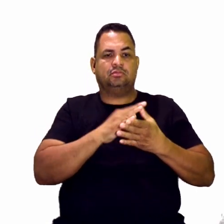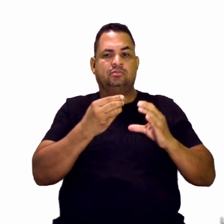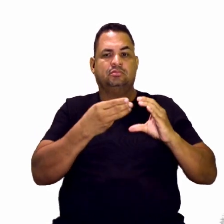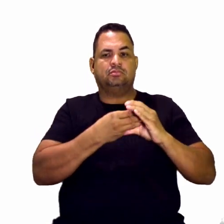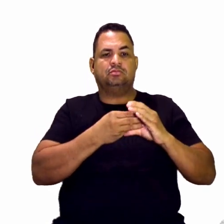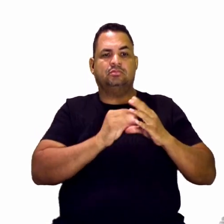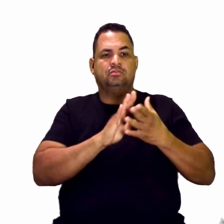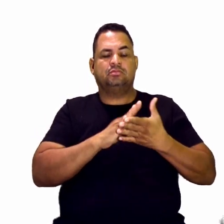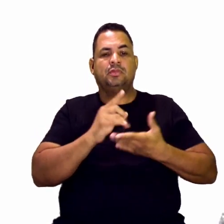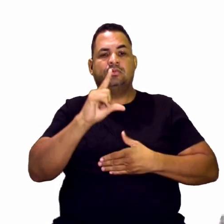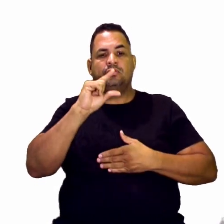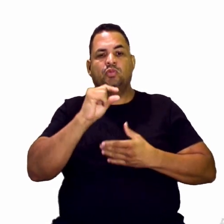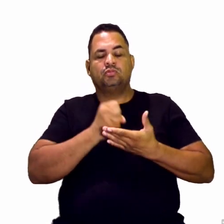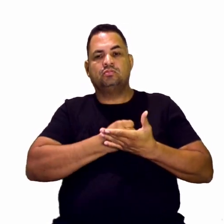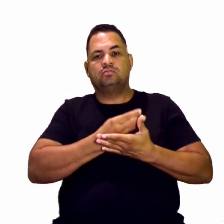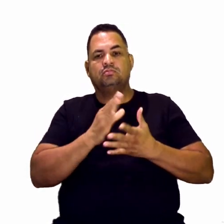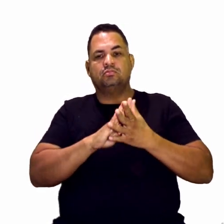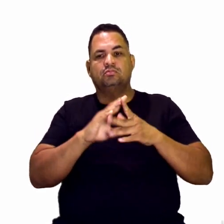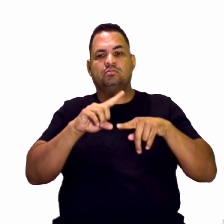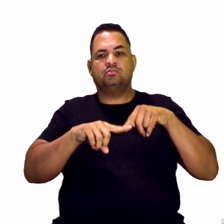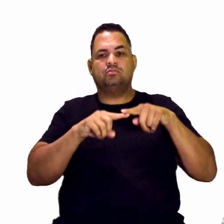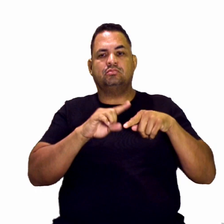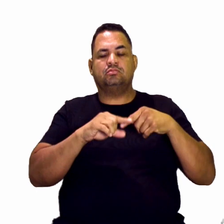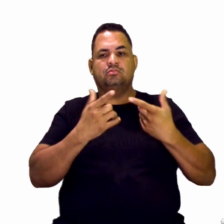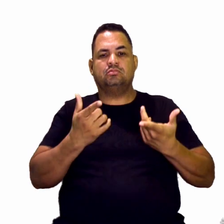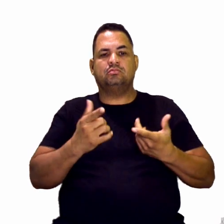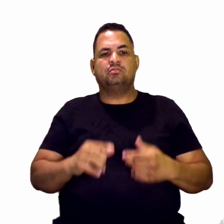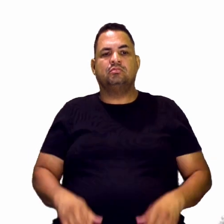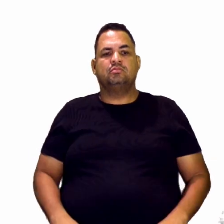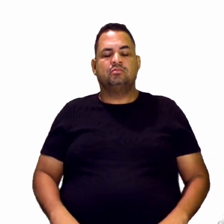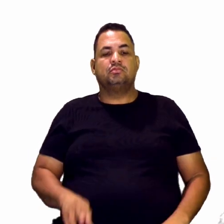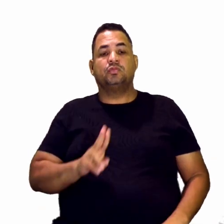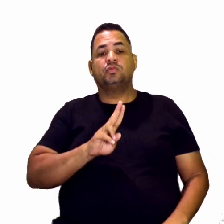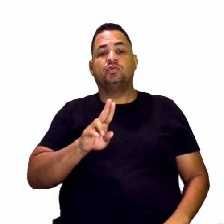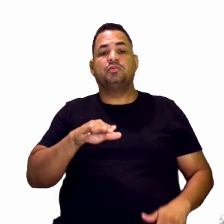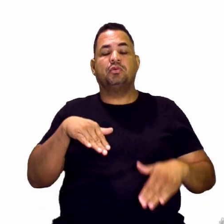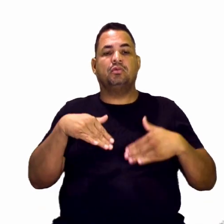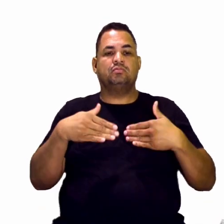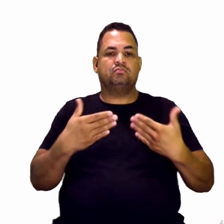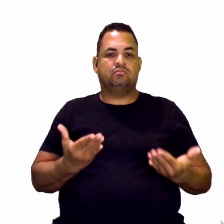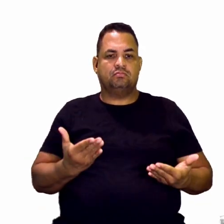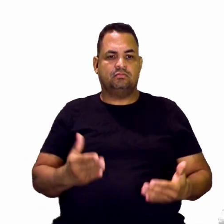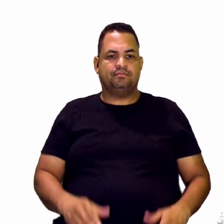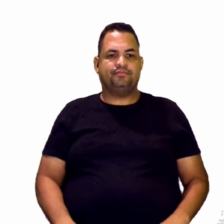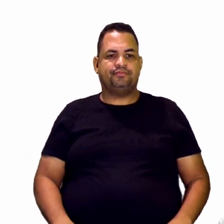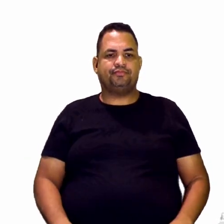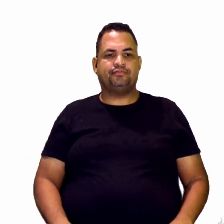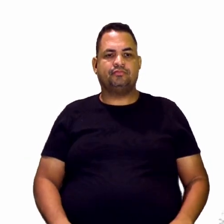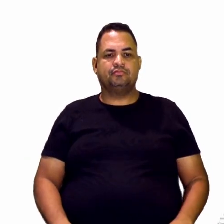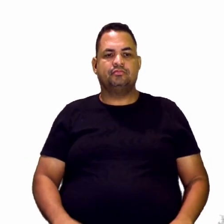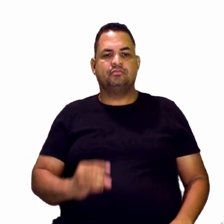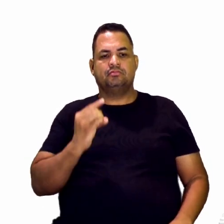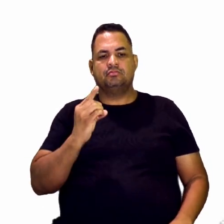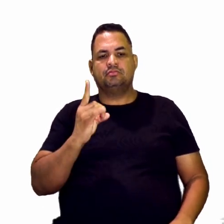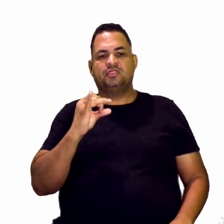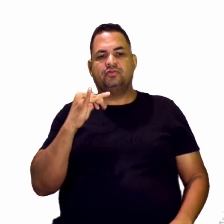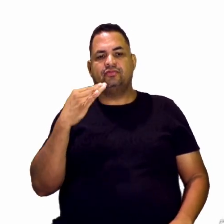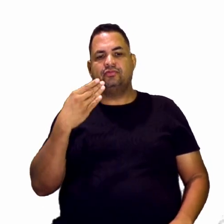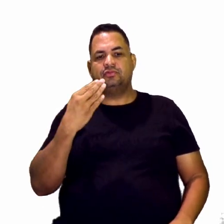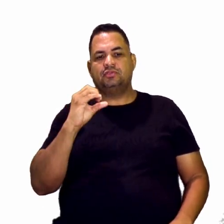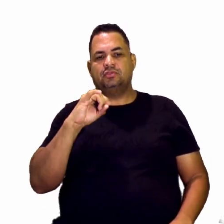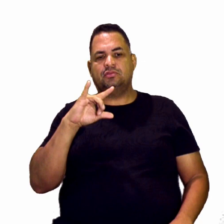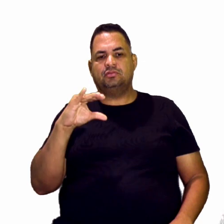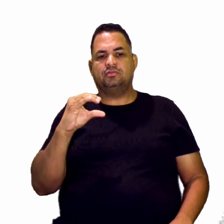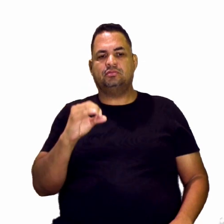ambiente menos concentrado para o mais concentrado, é denominado de difusão,